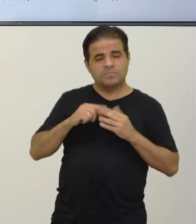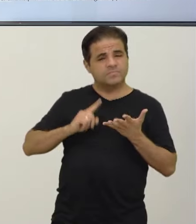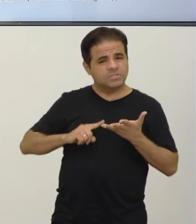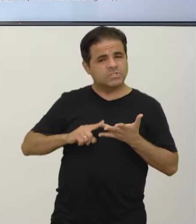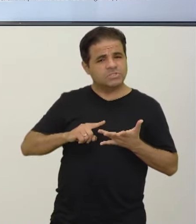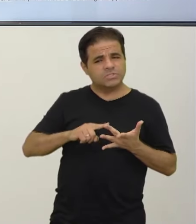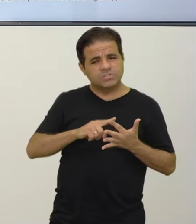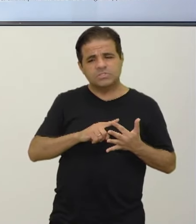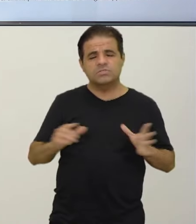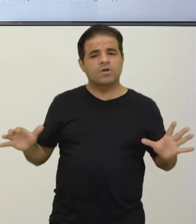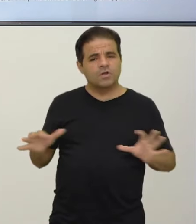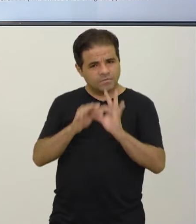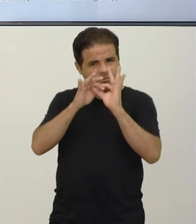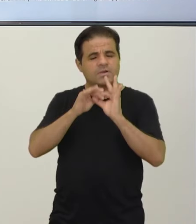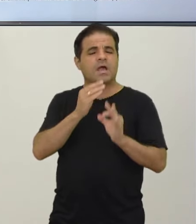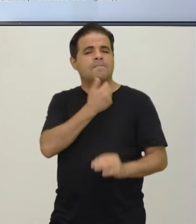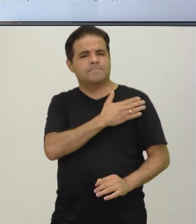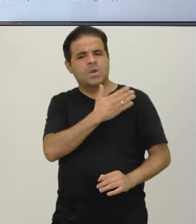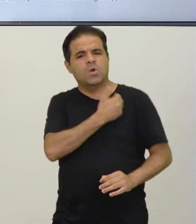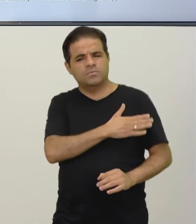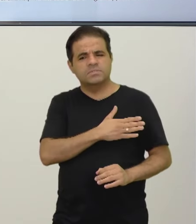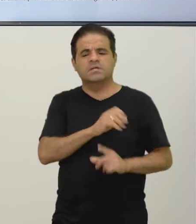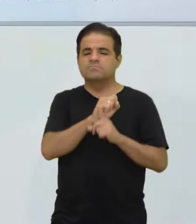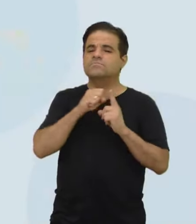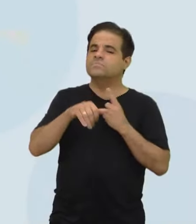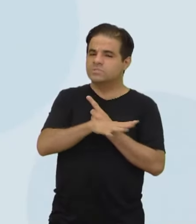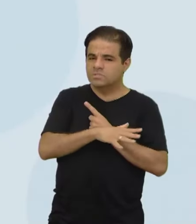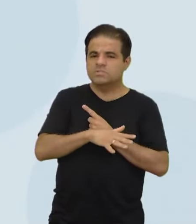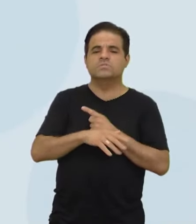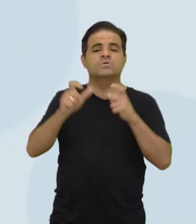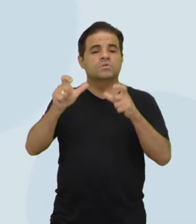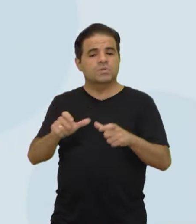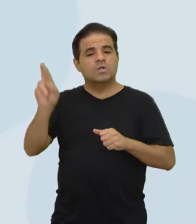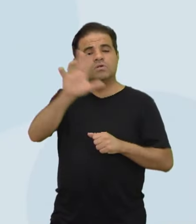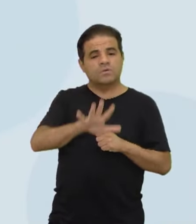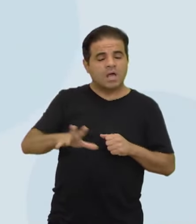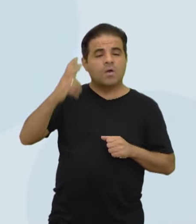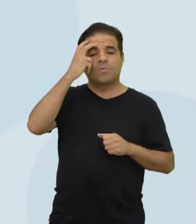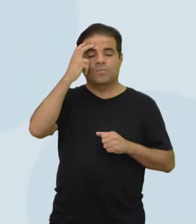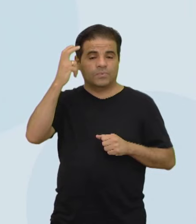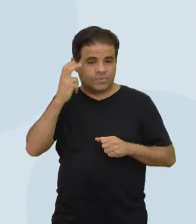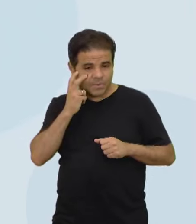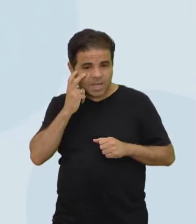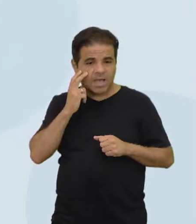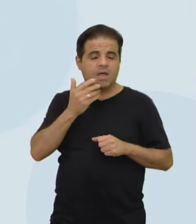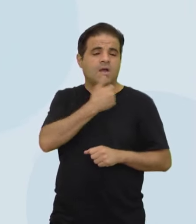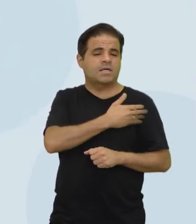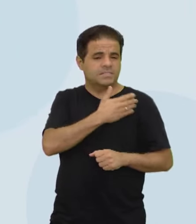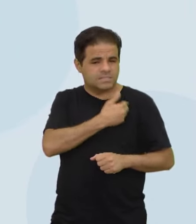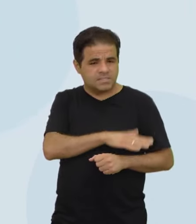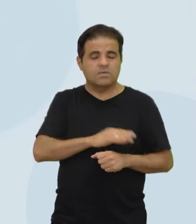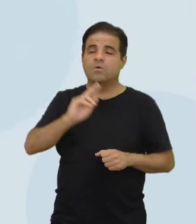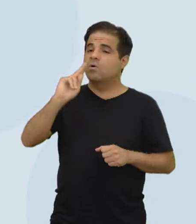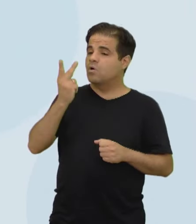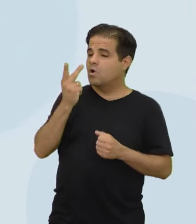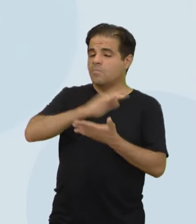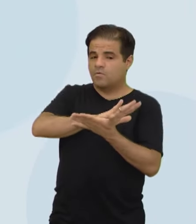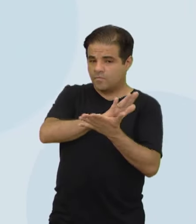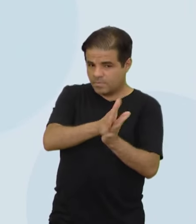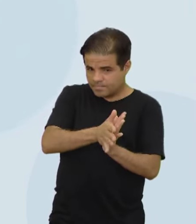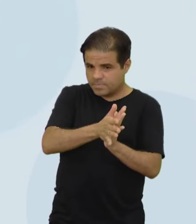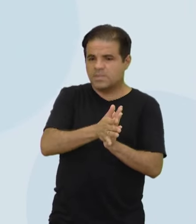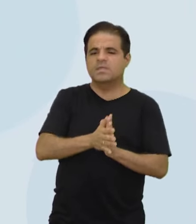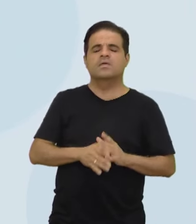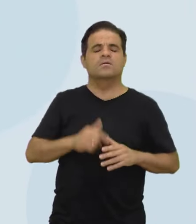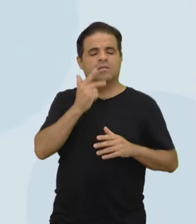né? Vinculados a preconceito socioeconômico, regional, cultural, né? Racismo, homofobia, por causa que a gente fala da